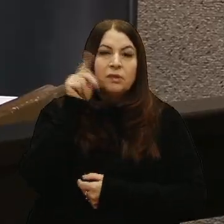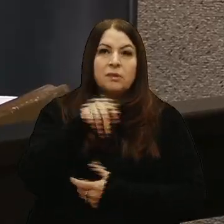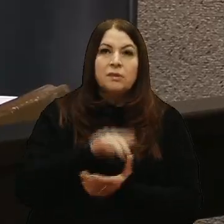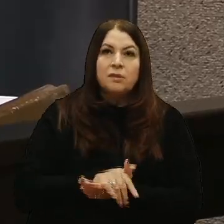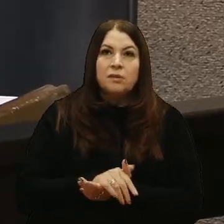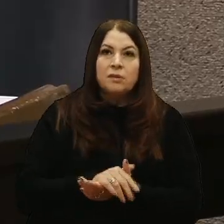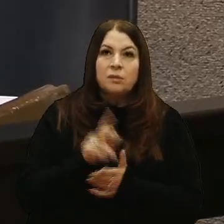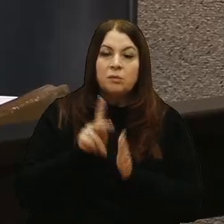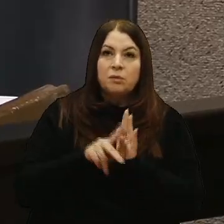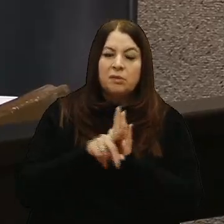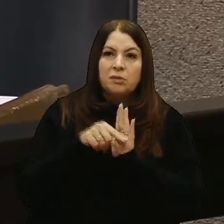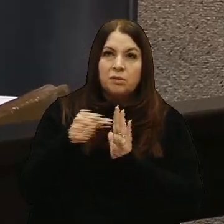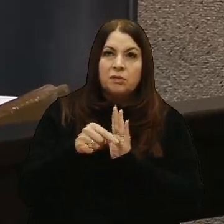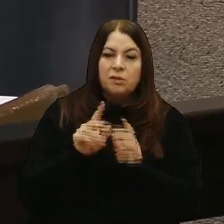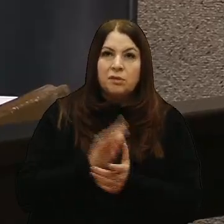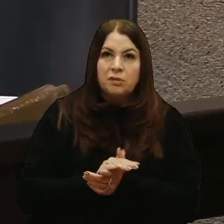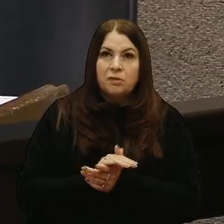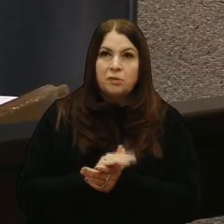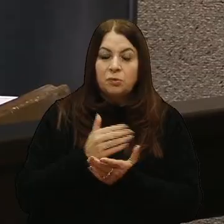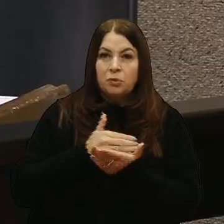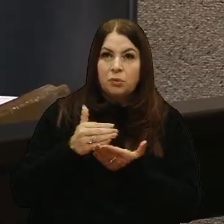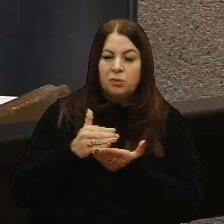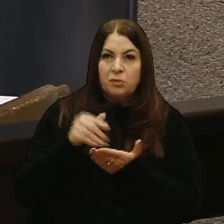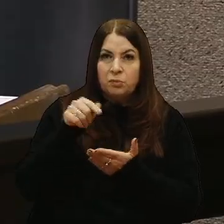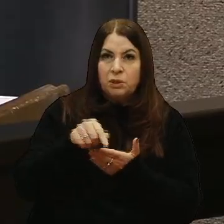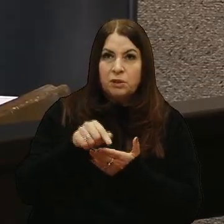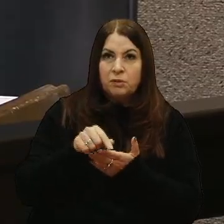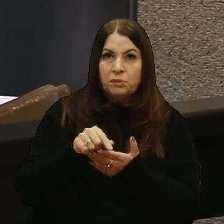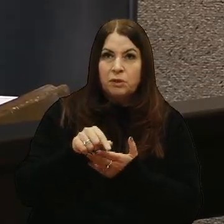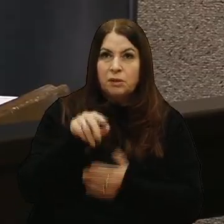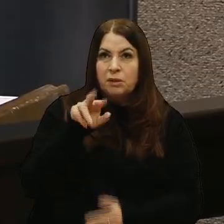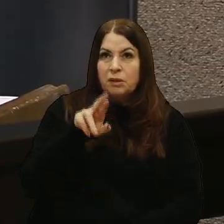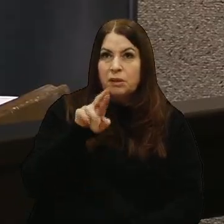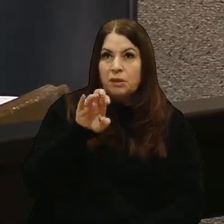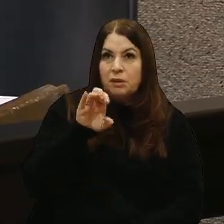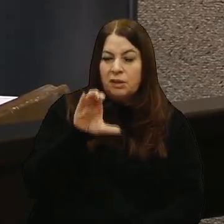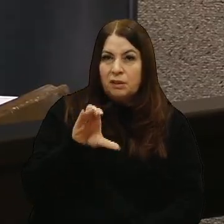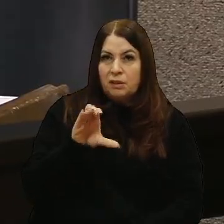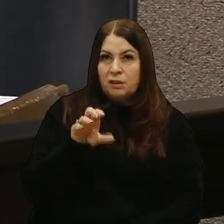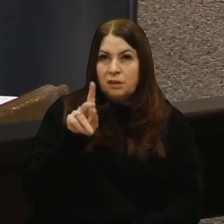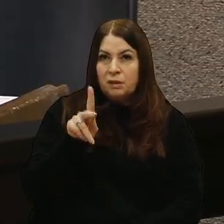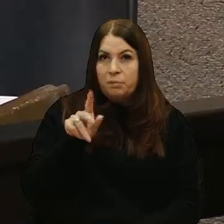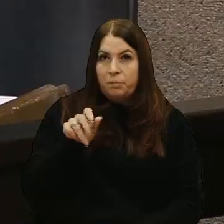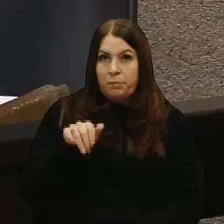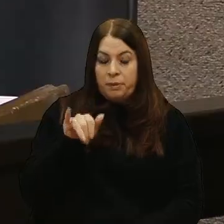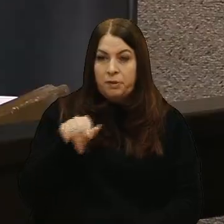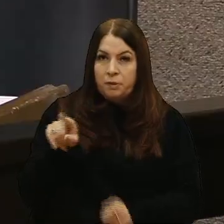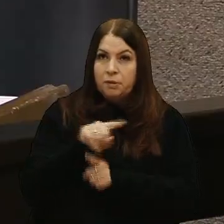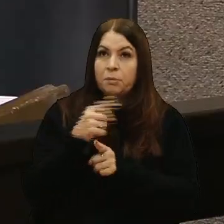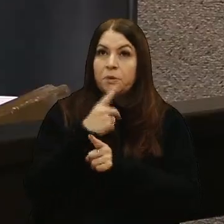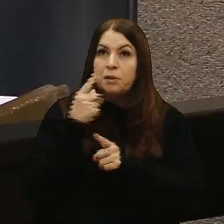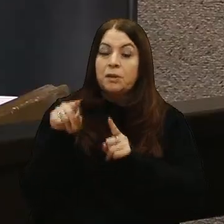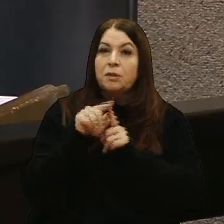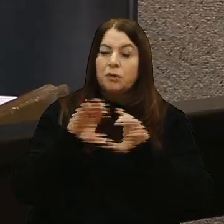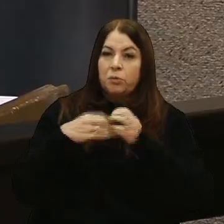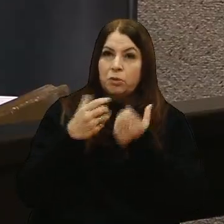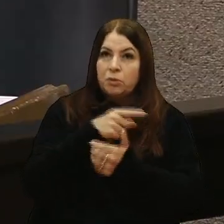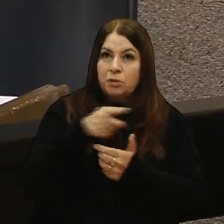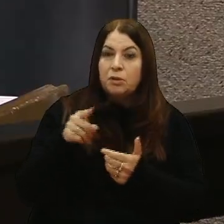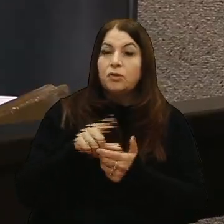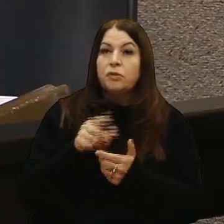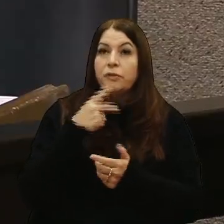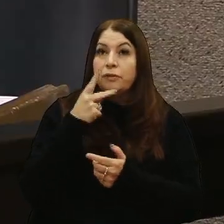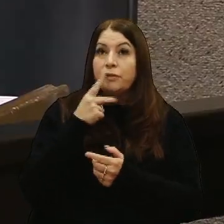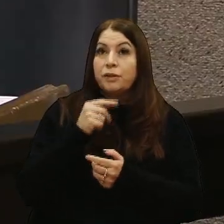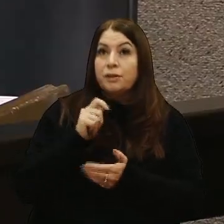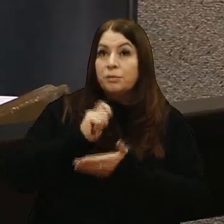A gente tinha falado muito no início da legislatura sobre a questão da RecPay e o impacto disso, né, na comunidade. A gente fez até